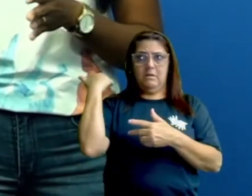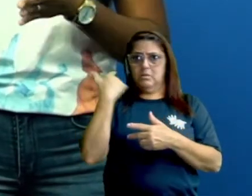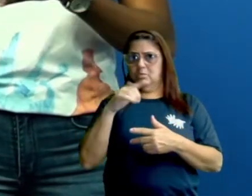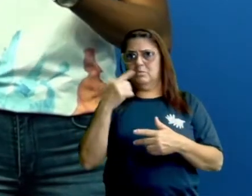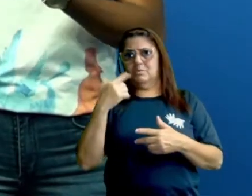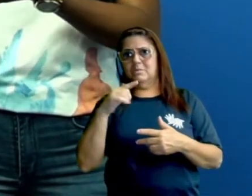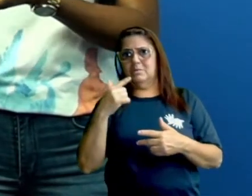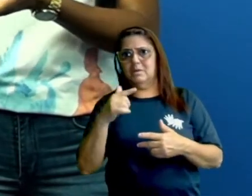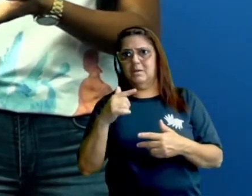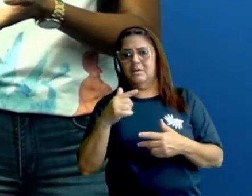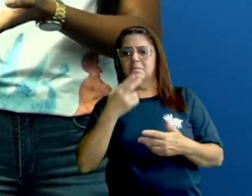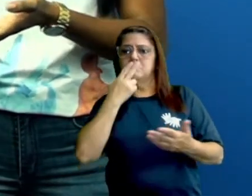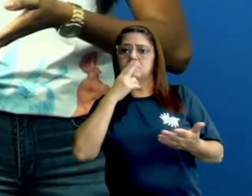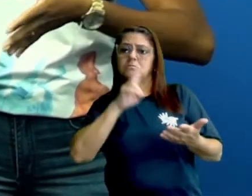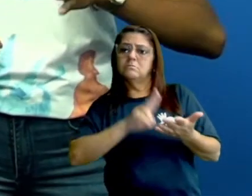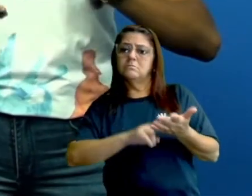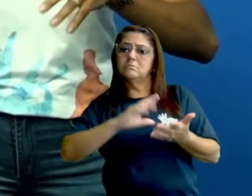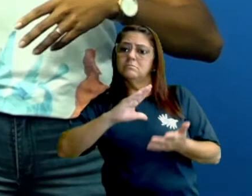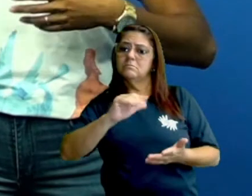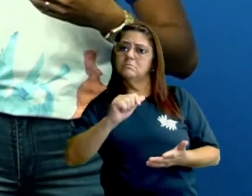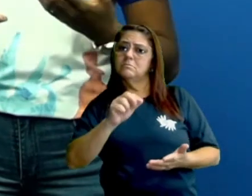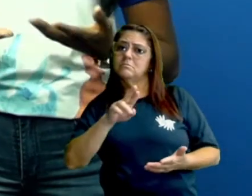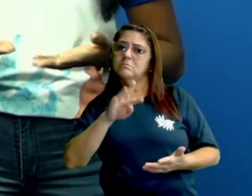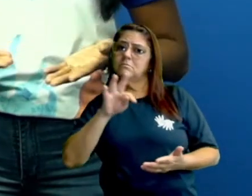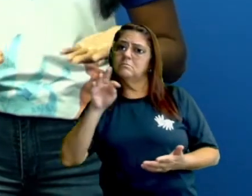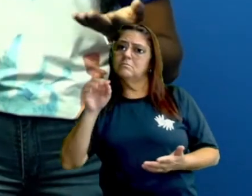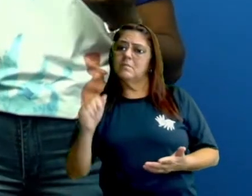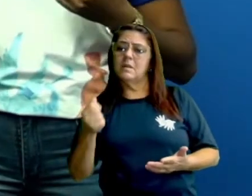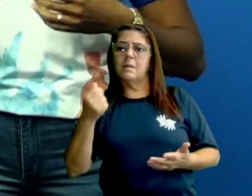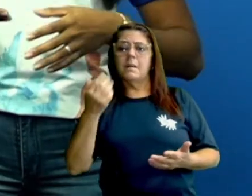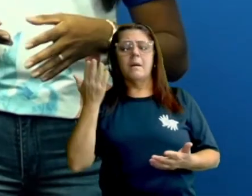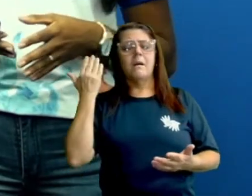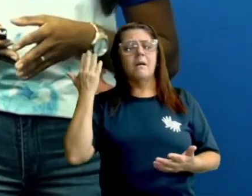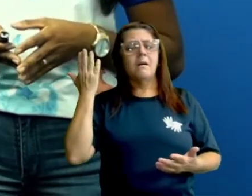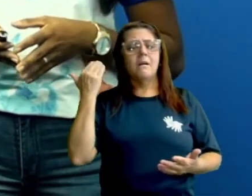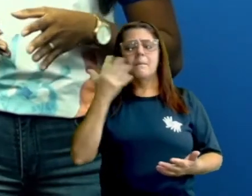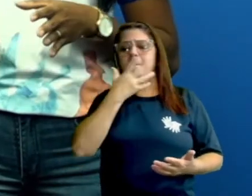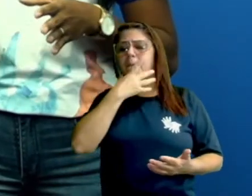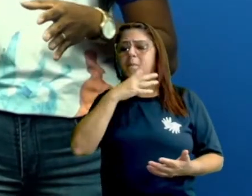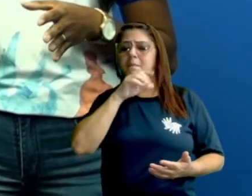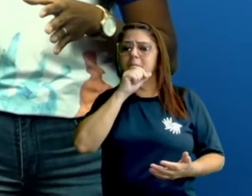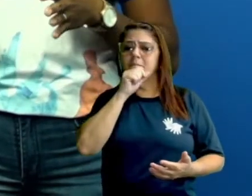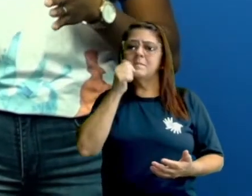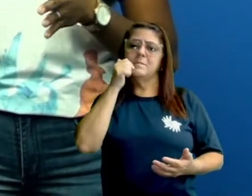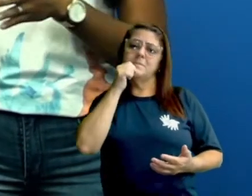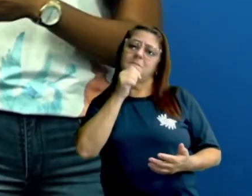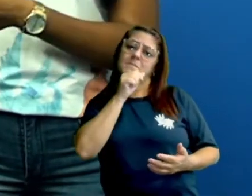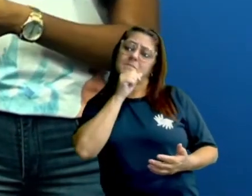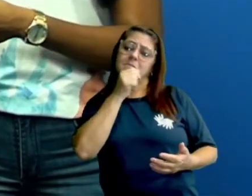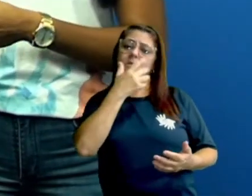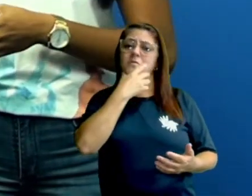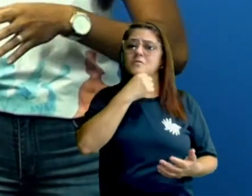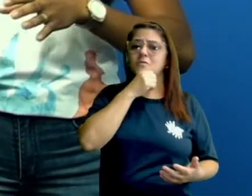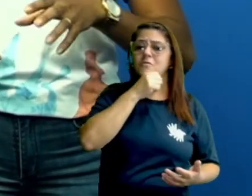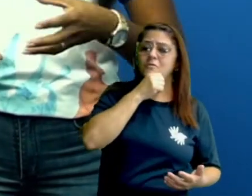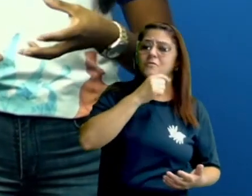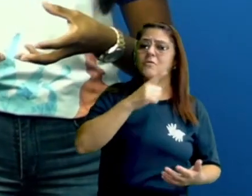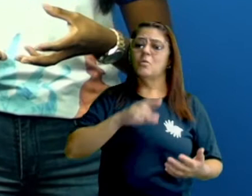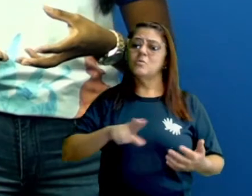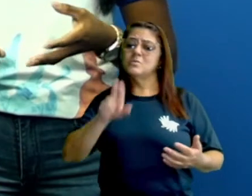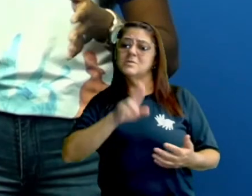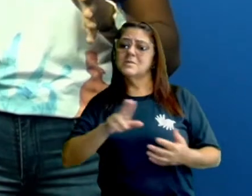um meio chamado de carta, que os nossos pais, os nossos avós, enfim, eles usavam isso aí